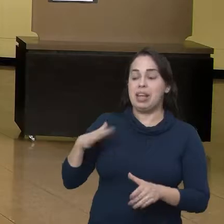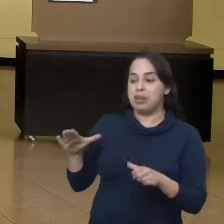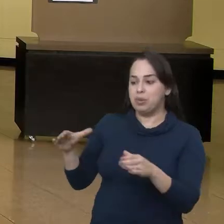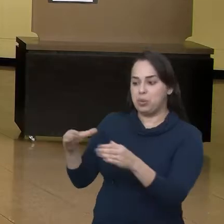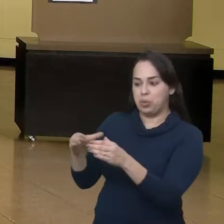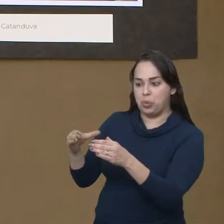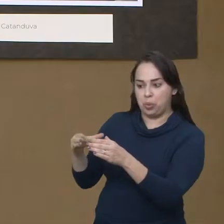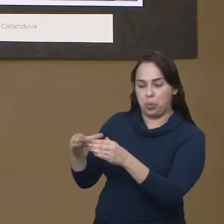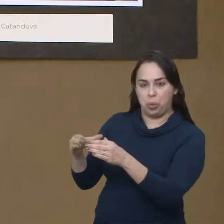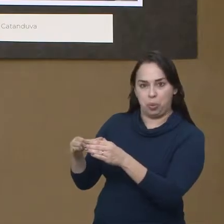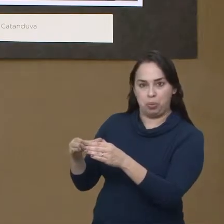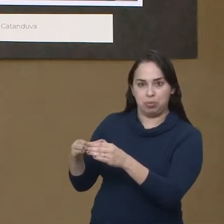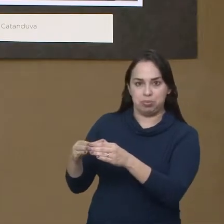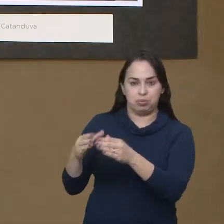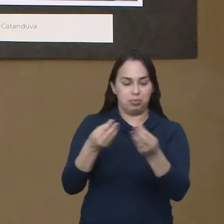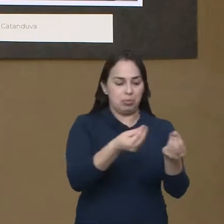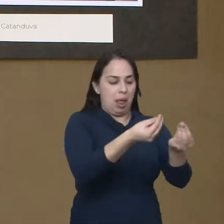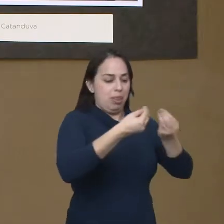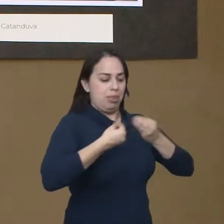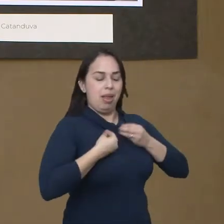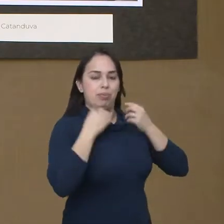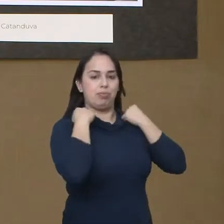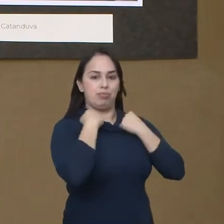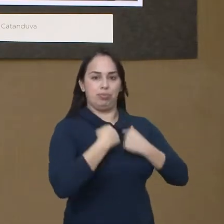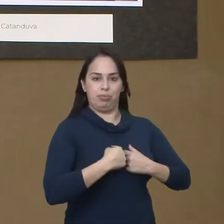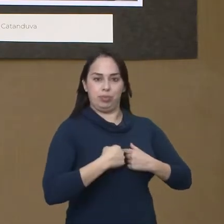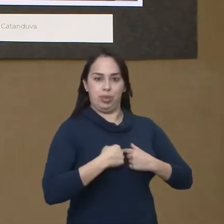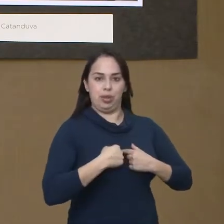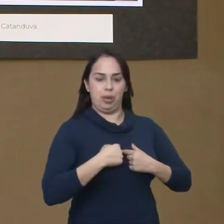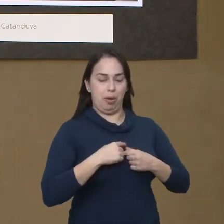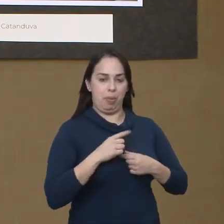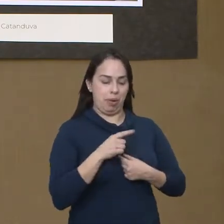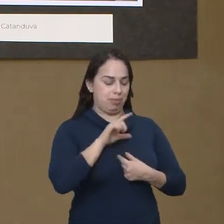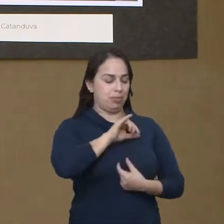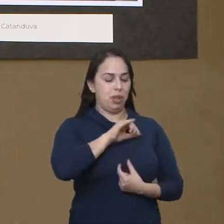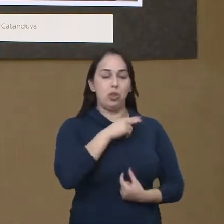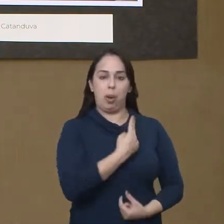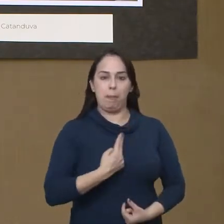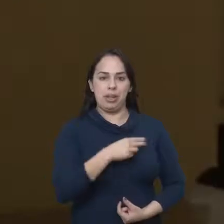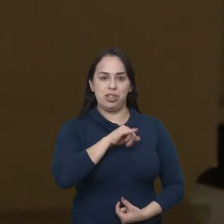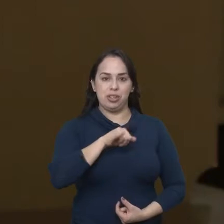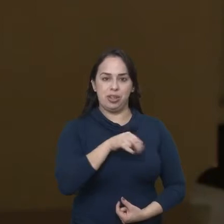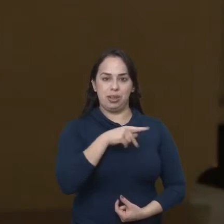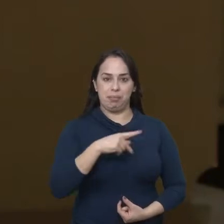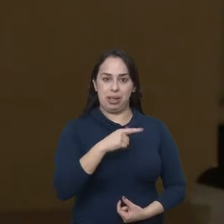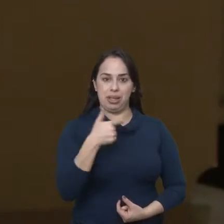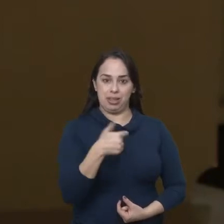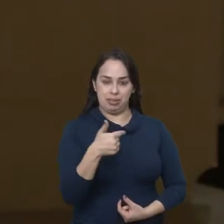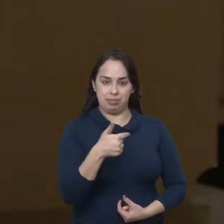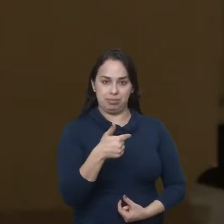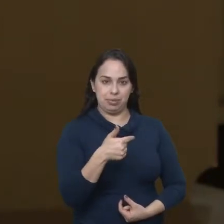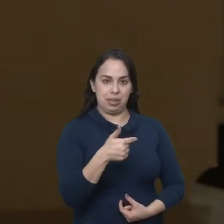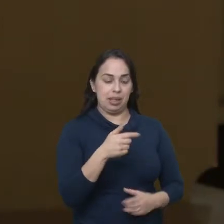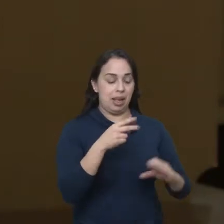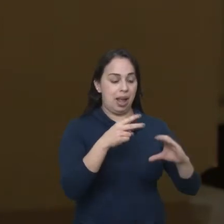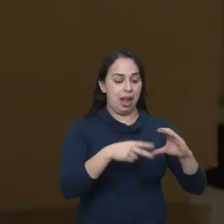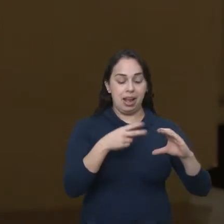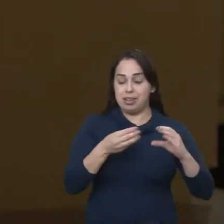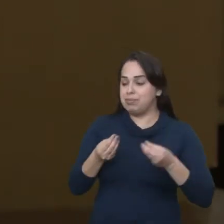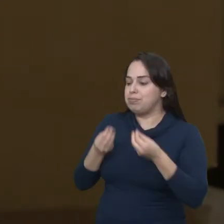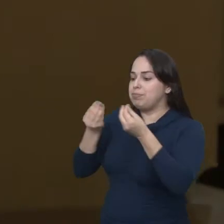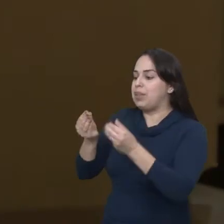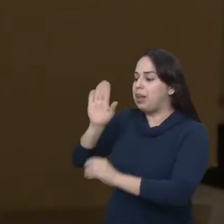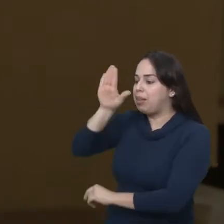Pequenas Missionárias recebe a Medalha Mérito da Paz Papa João Paulo II, concedida pela Câmara pelo